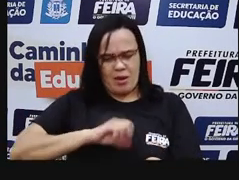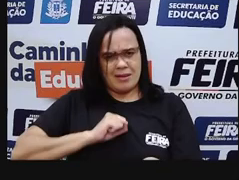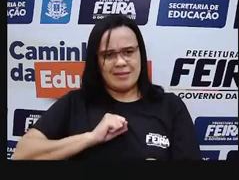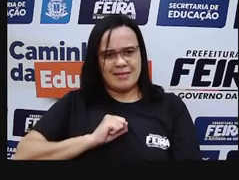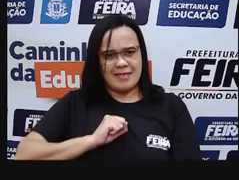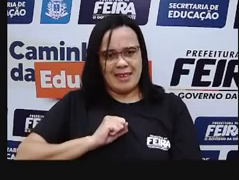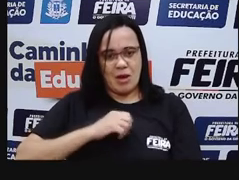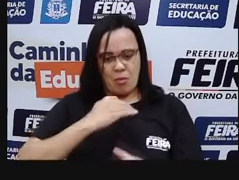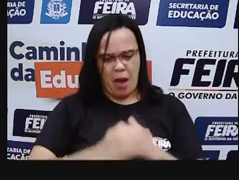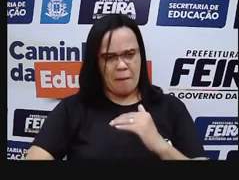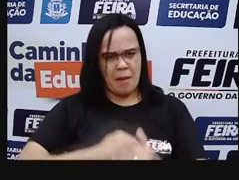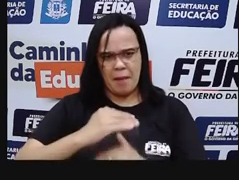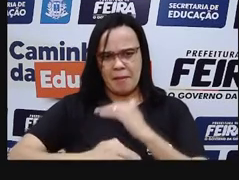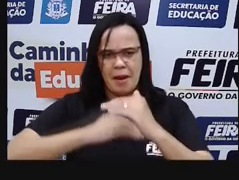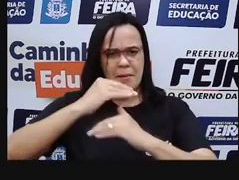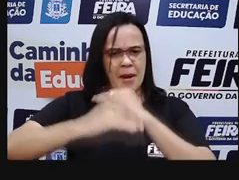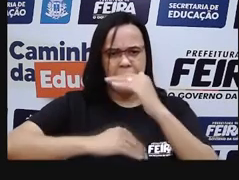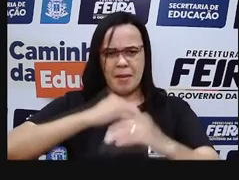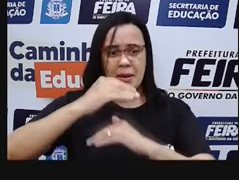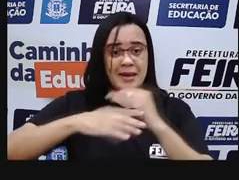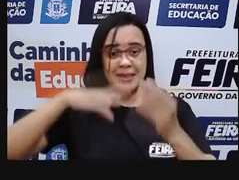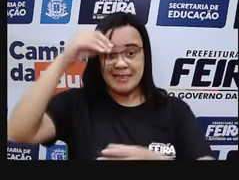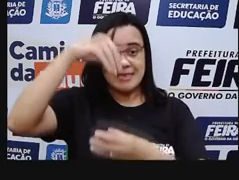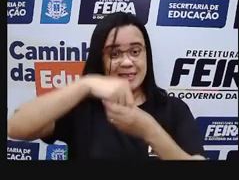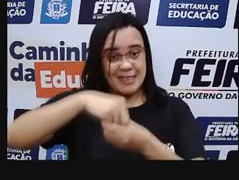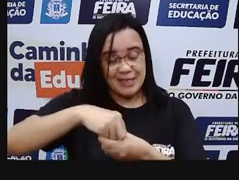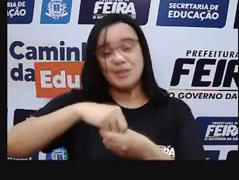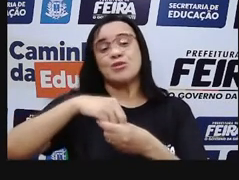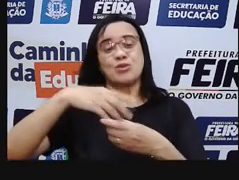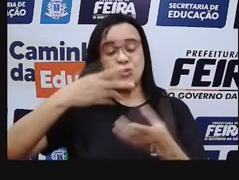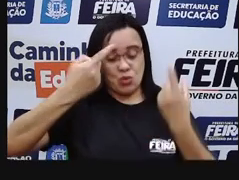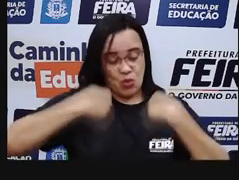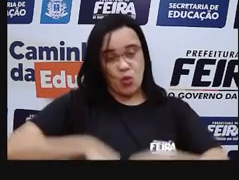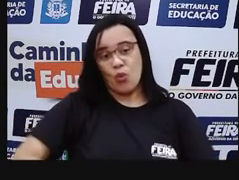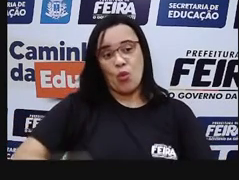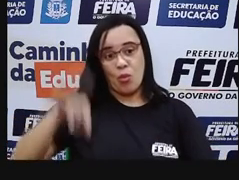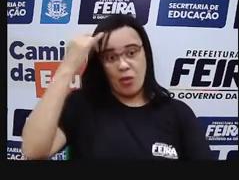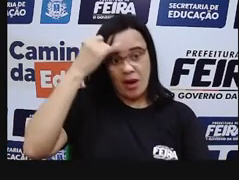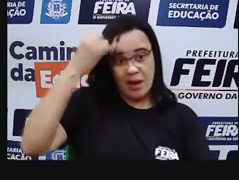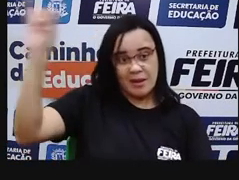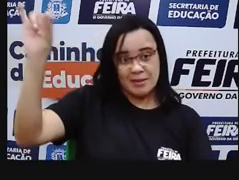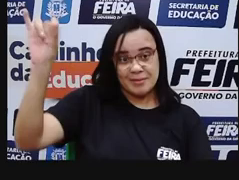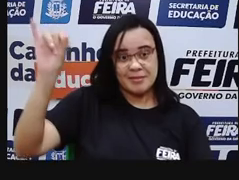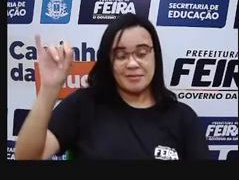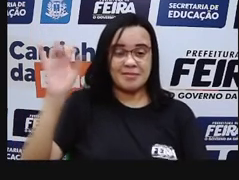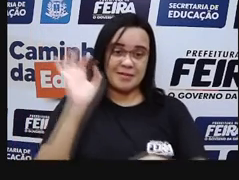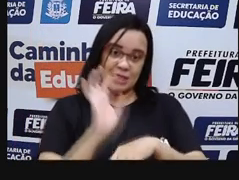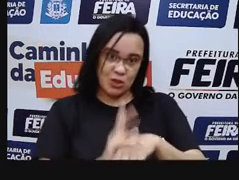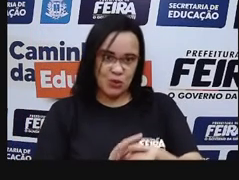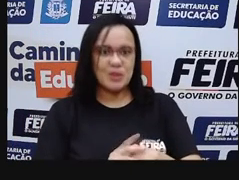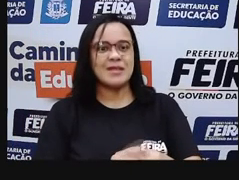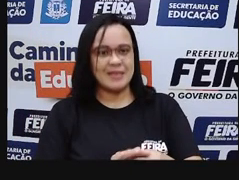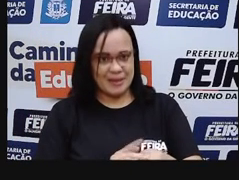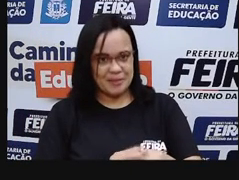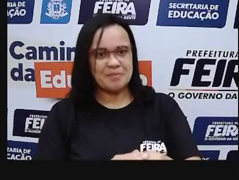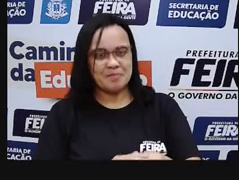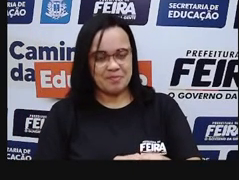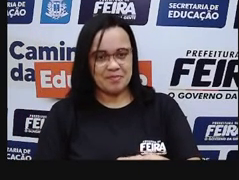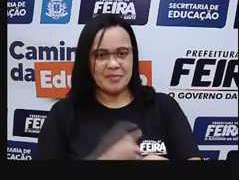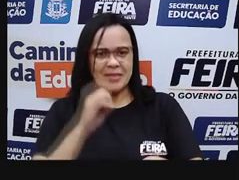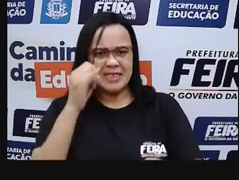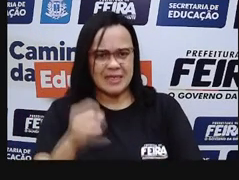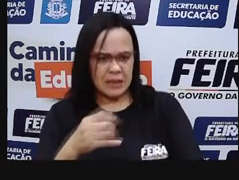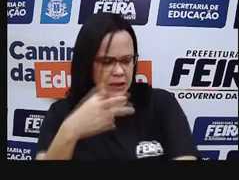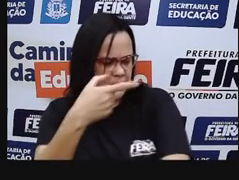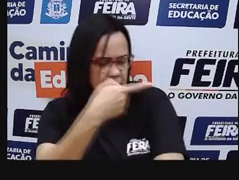a produzir anticorpos contra essa doença para que quando essa doença realmente nos insecte a